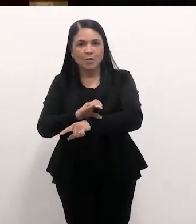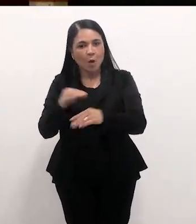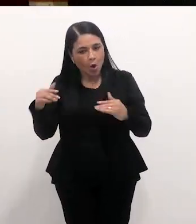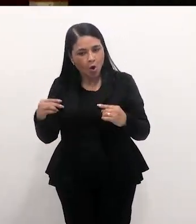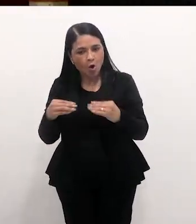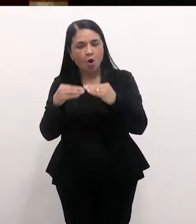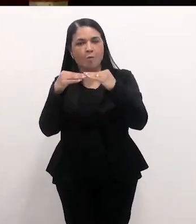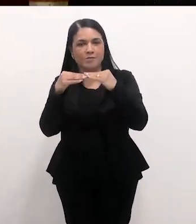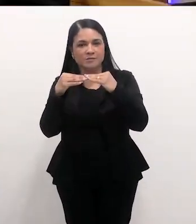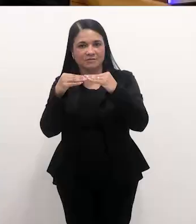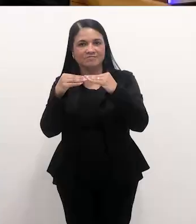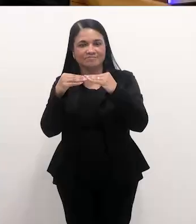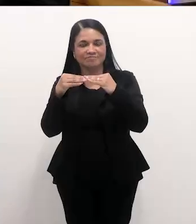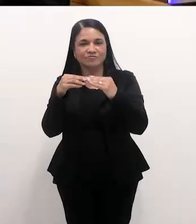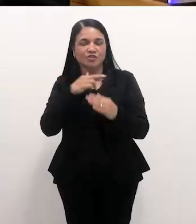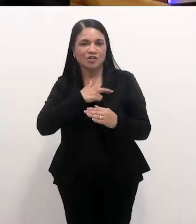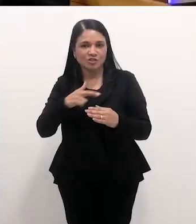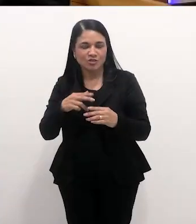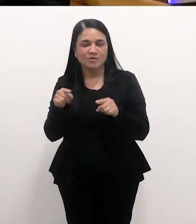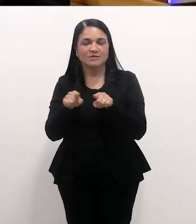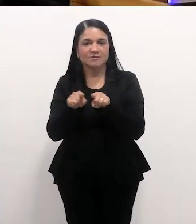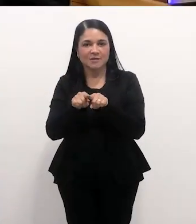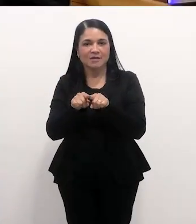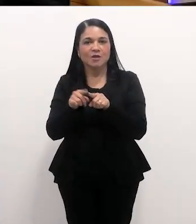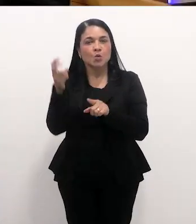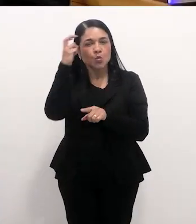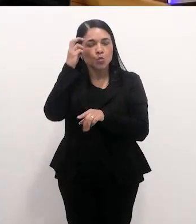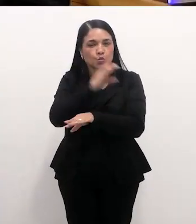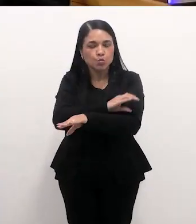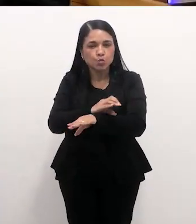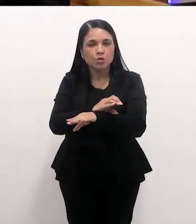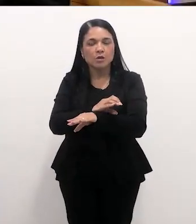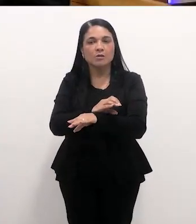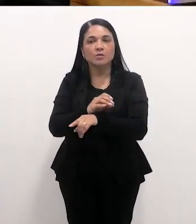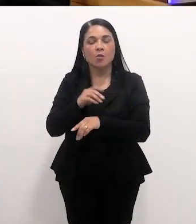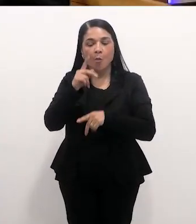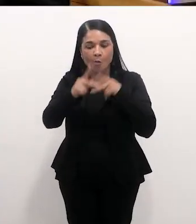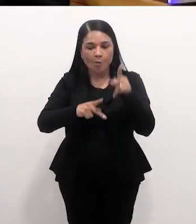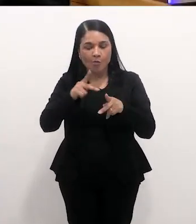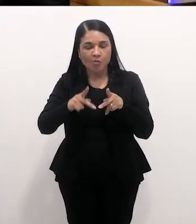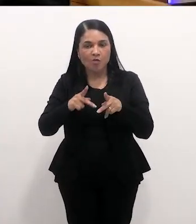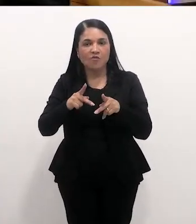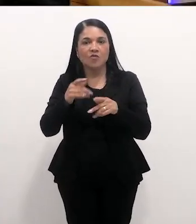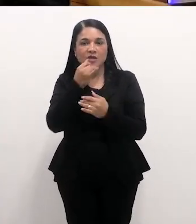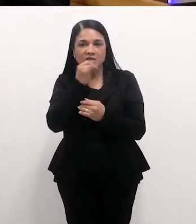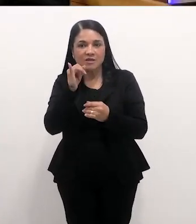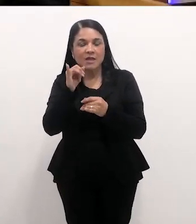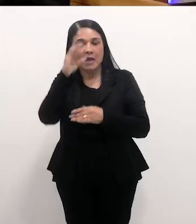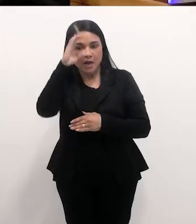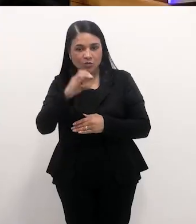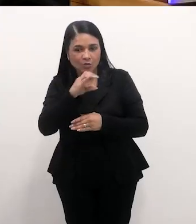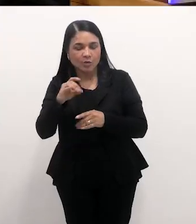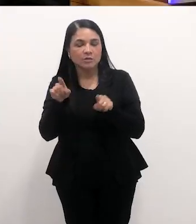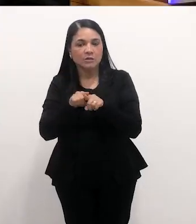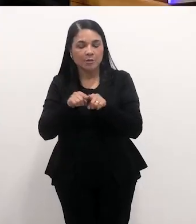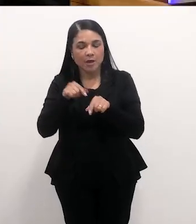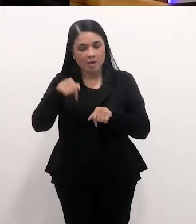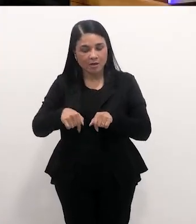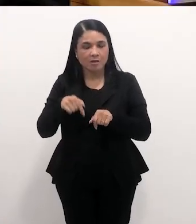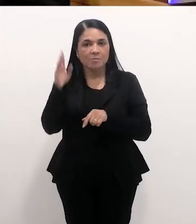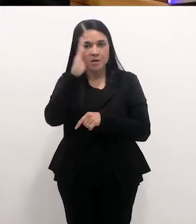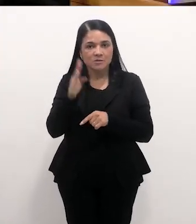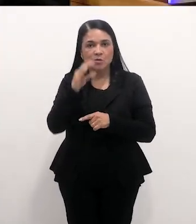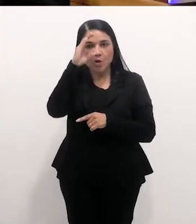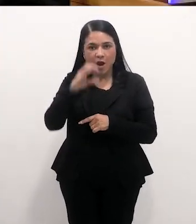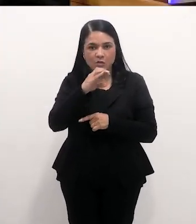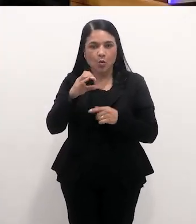uma mescla, uma combinação muito grande de religiosidade, etc., que deu muito certo, porque o povo italiano era católico e o italiano que